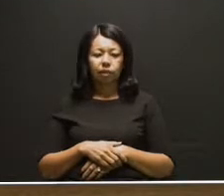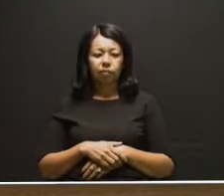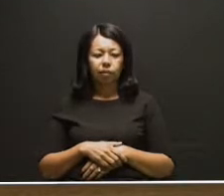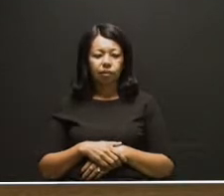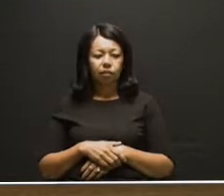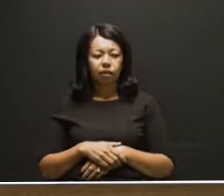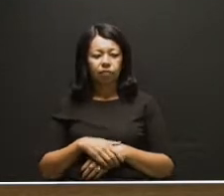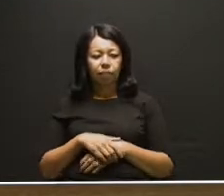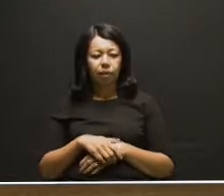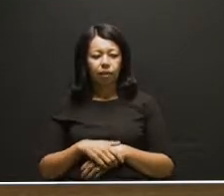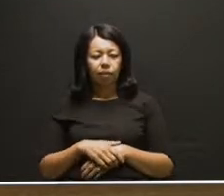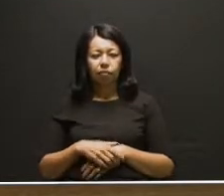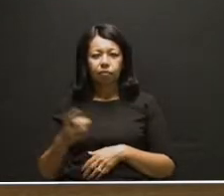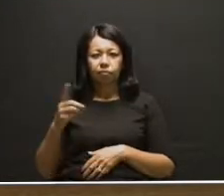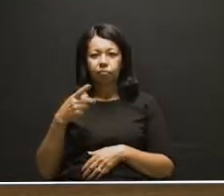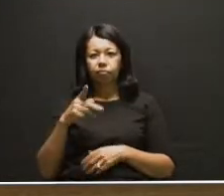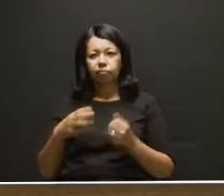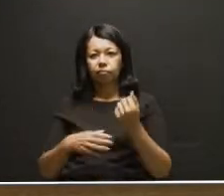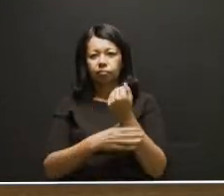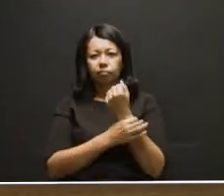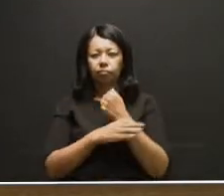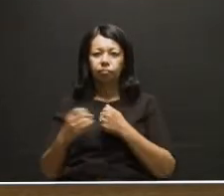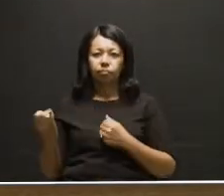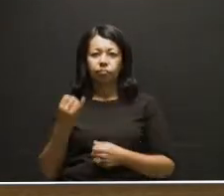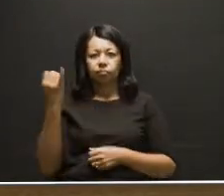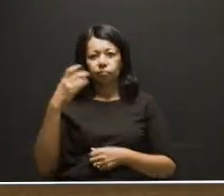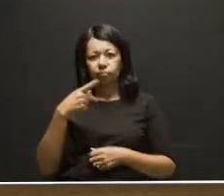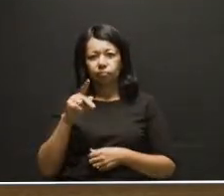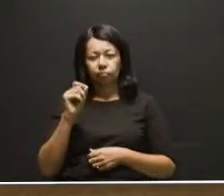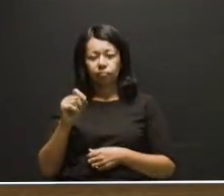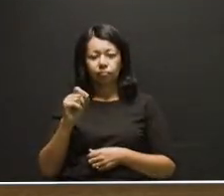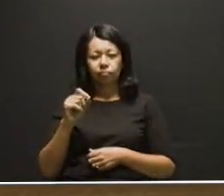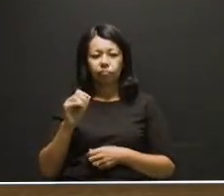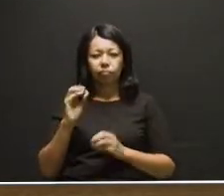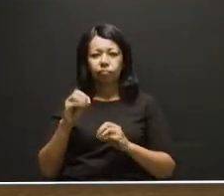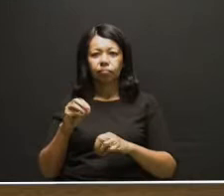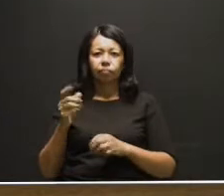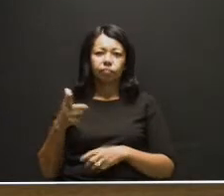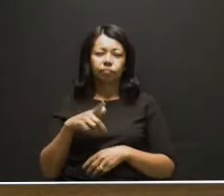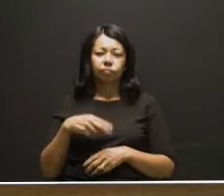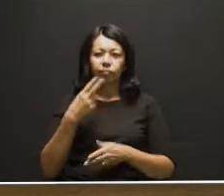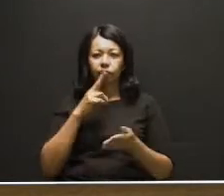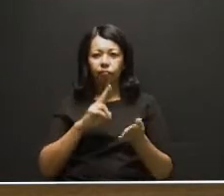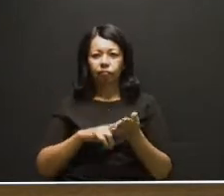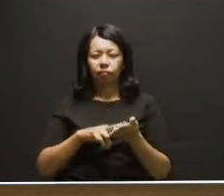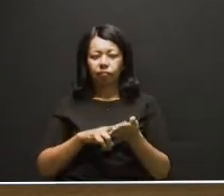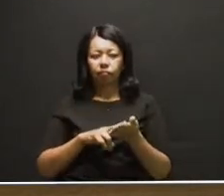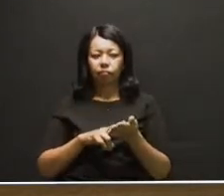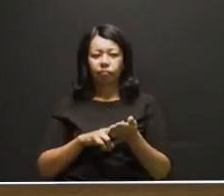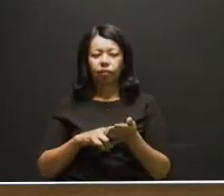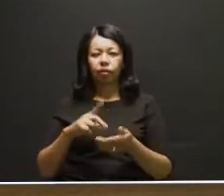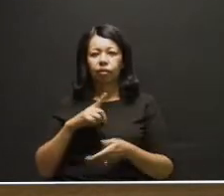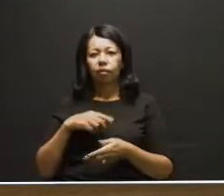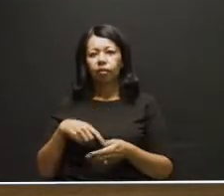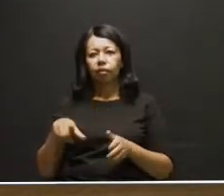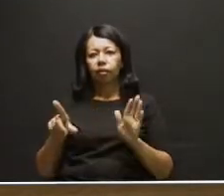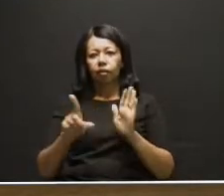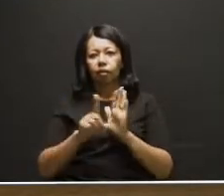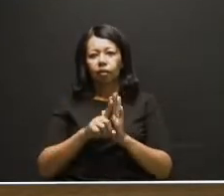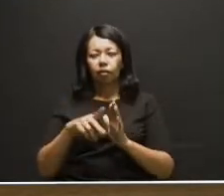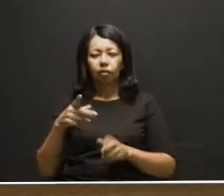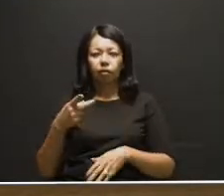vem ao encontro das garantias fundamentais inseridas em nossa carta magna na lei de transparência dos